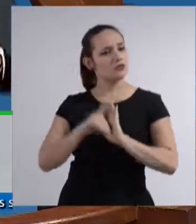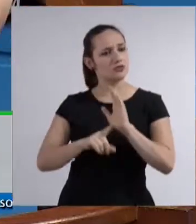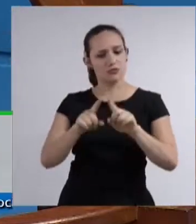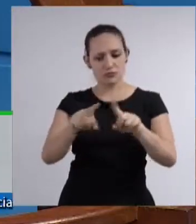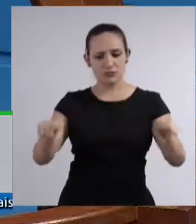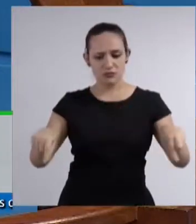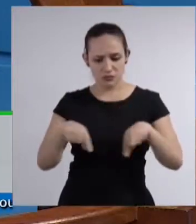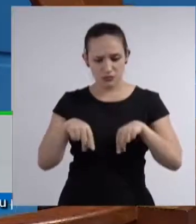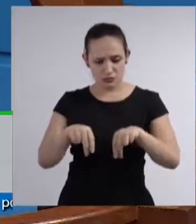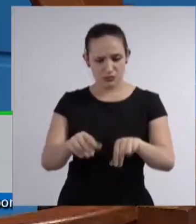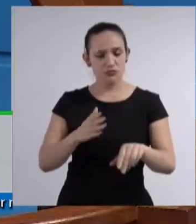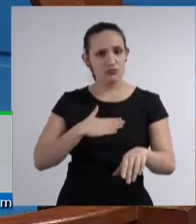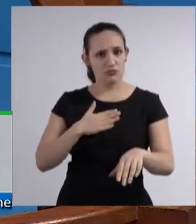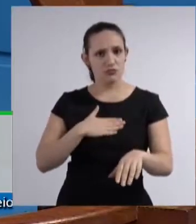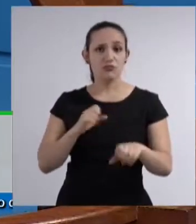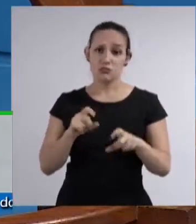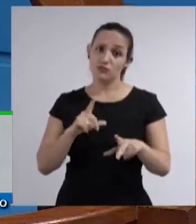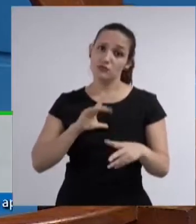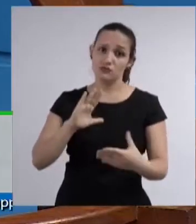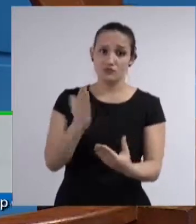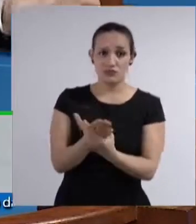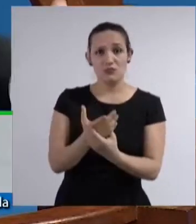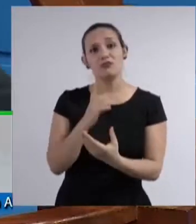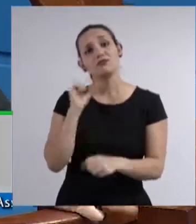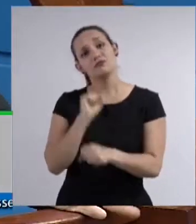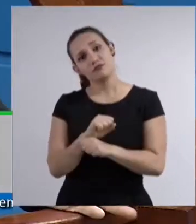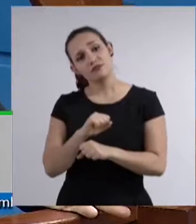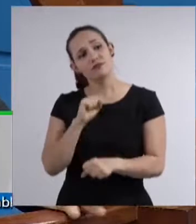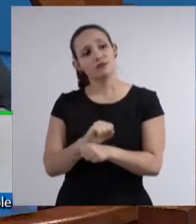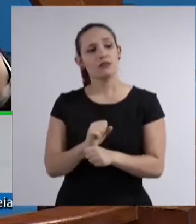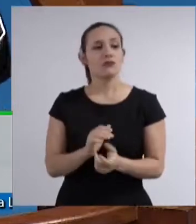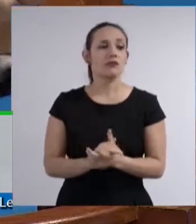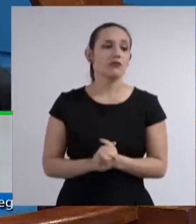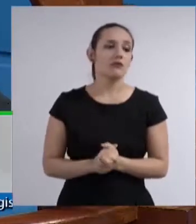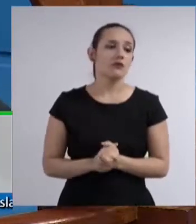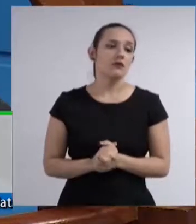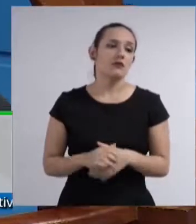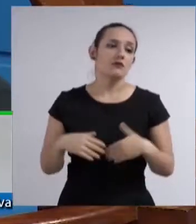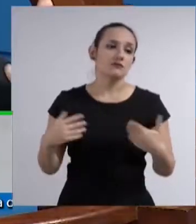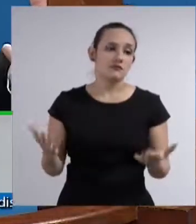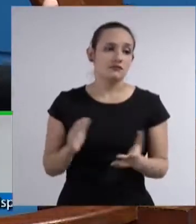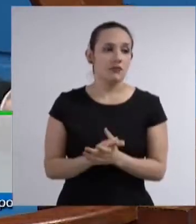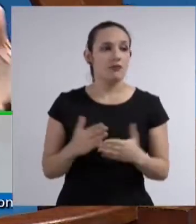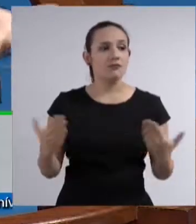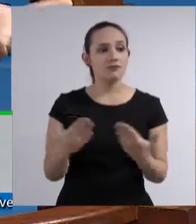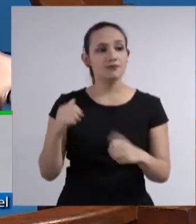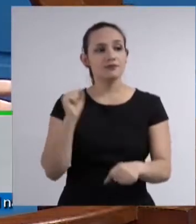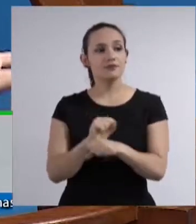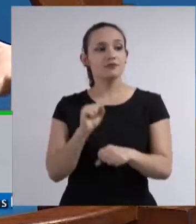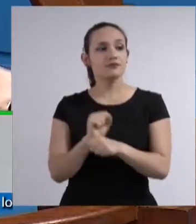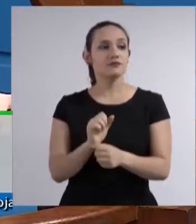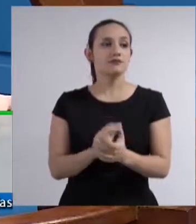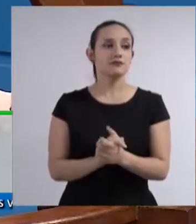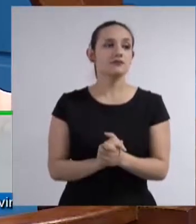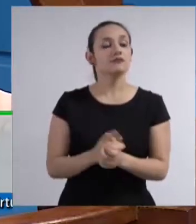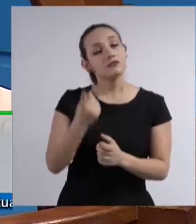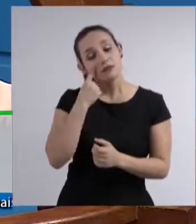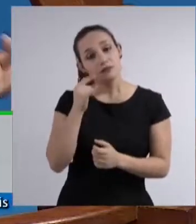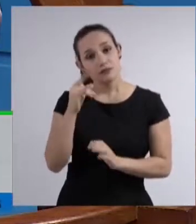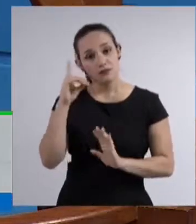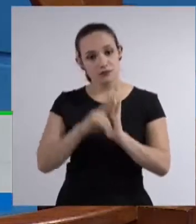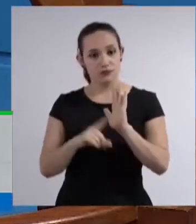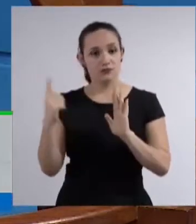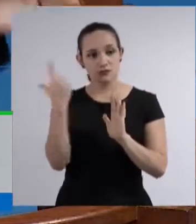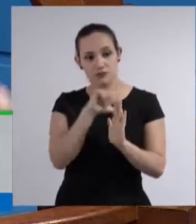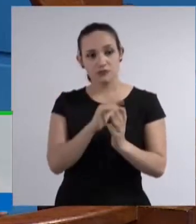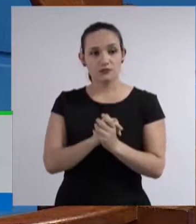da terra, existe um processo em andamento falando, não, essa terra é terra indígena, e eles estão tentando fazer valer o seu direito.